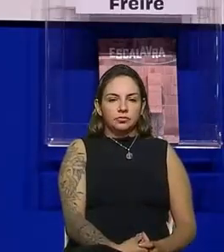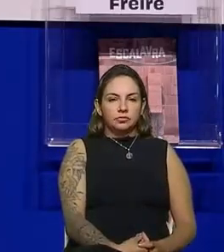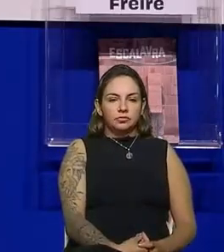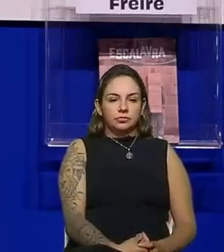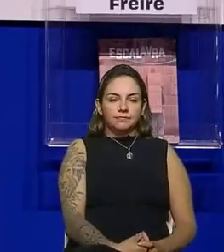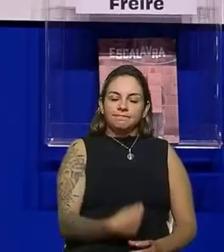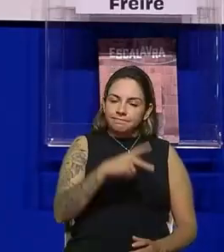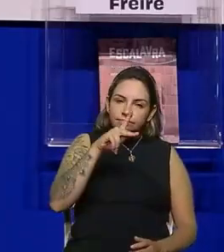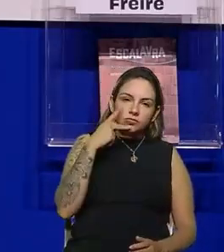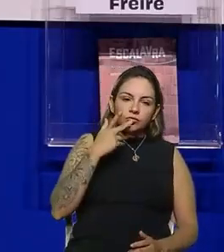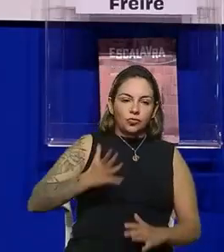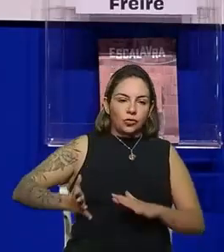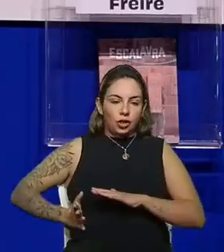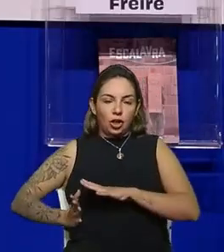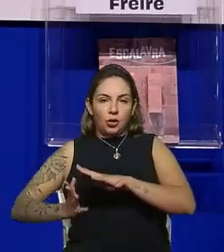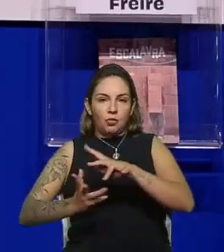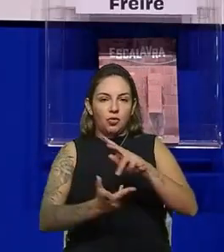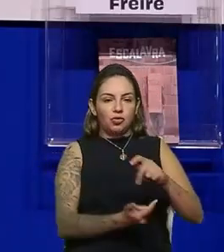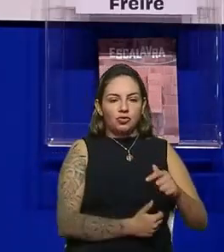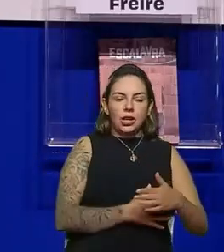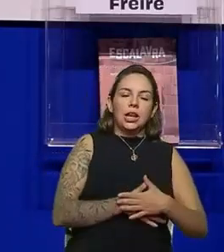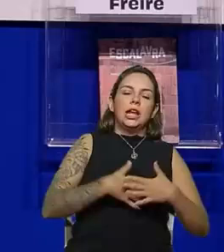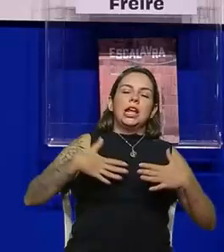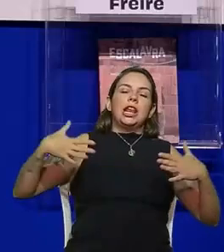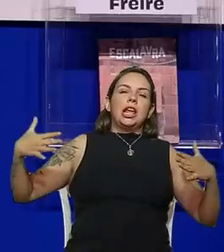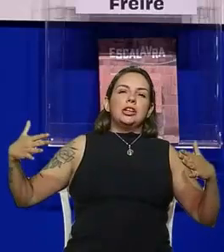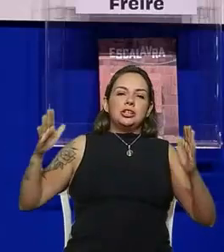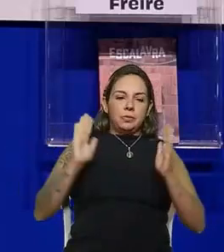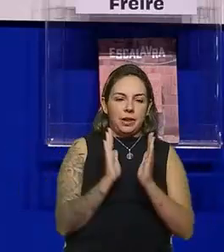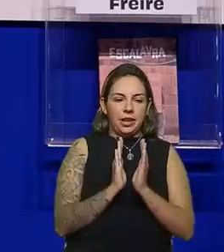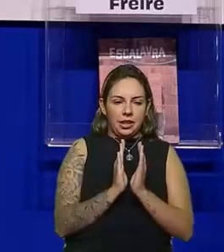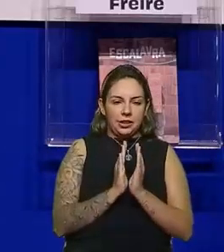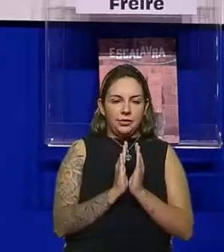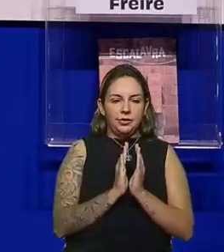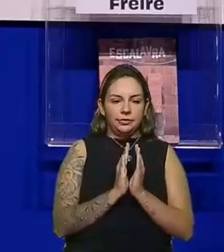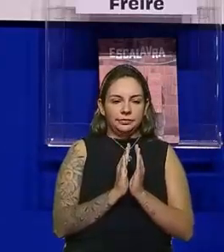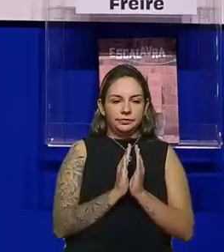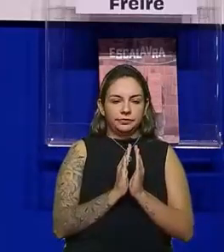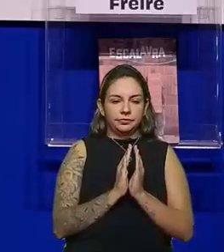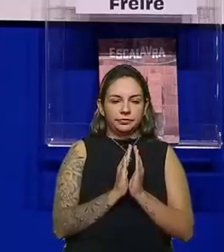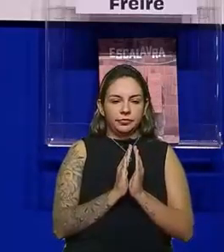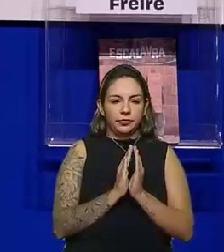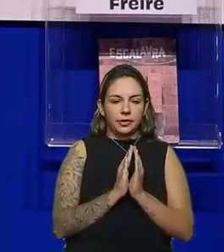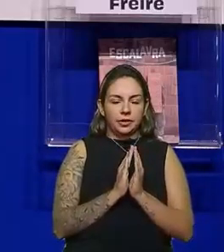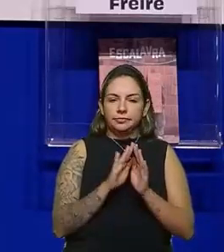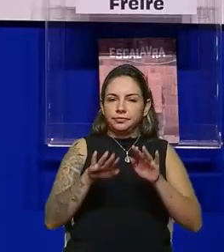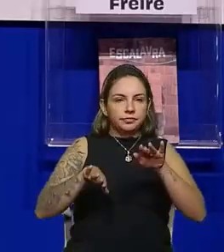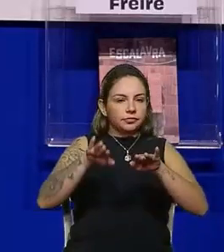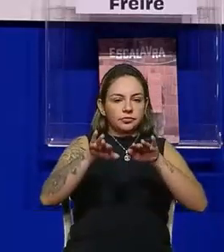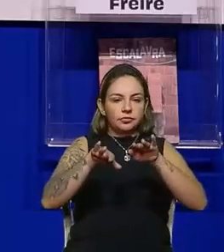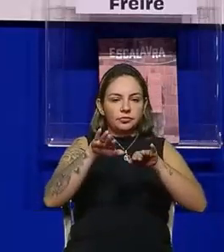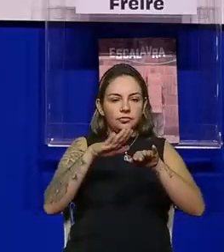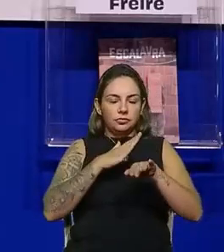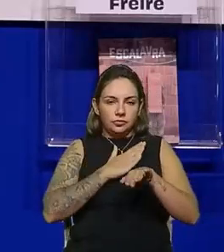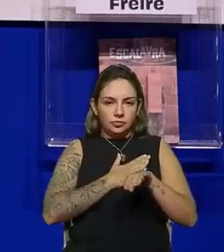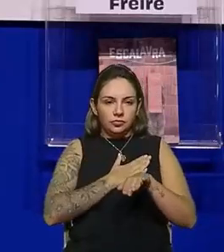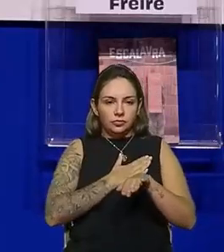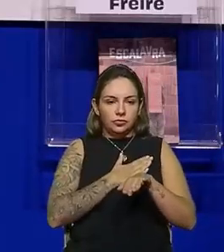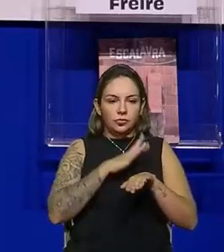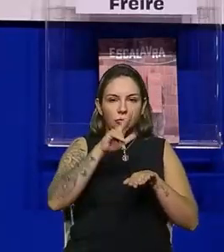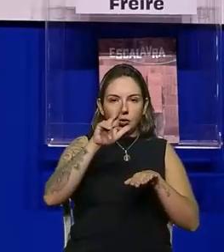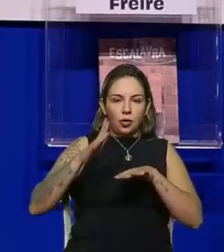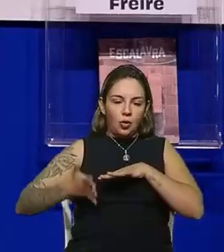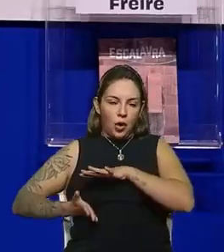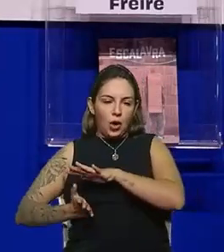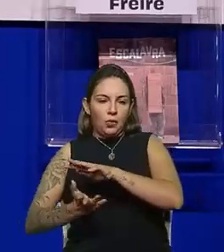momento ela diz: o mundo é grande e pequeno, ou seja, equilibrou o eu igual